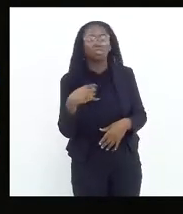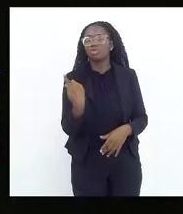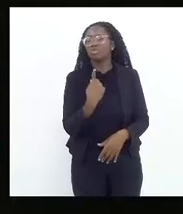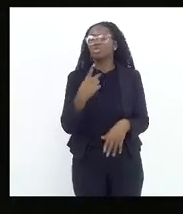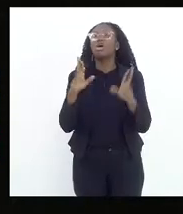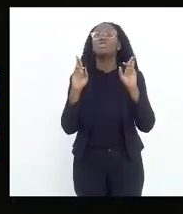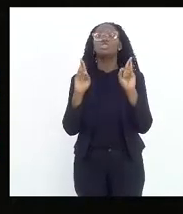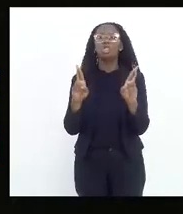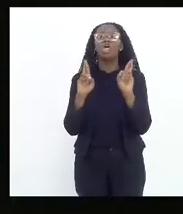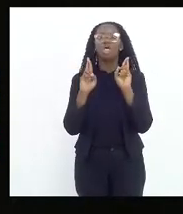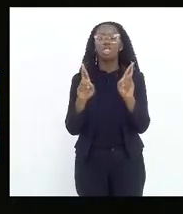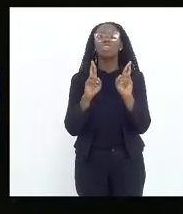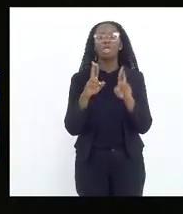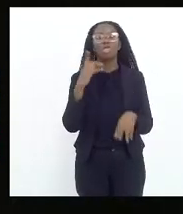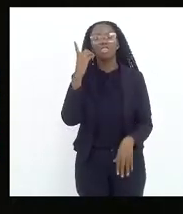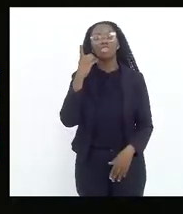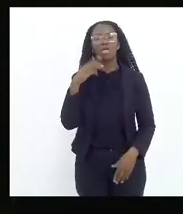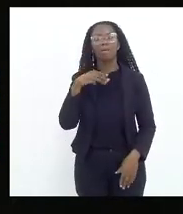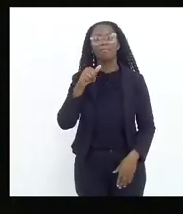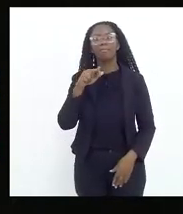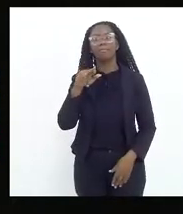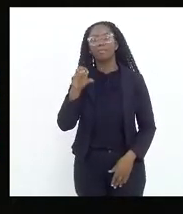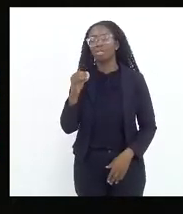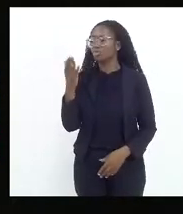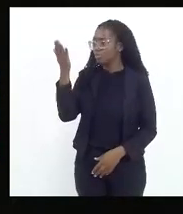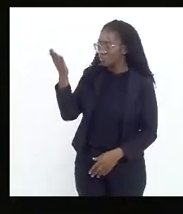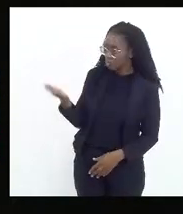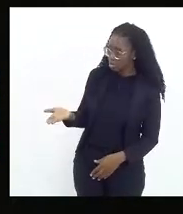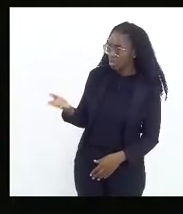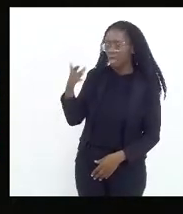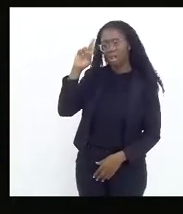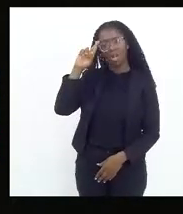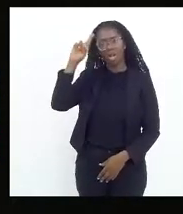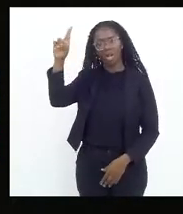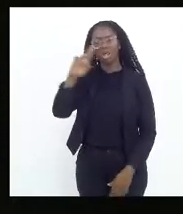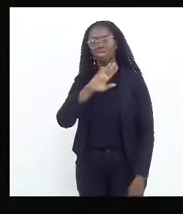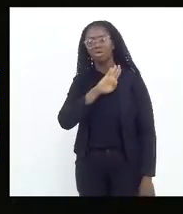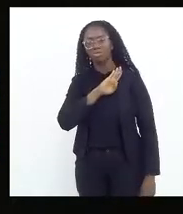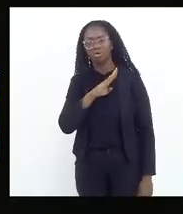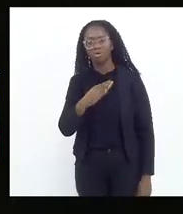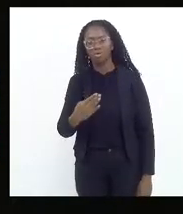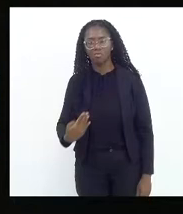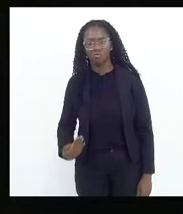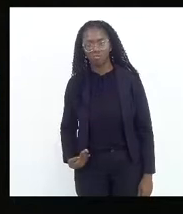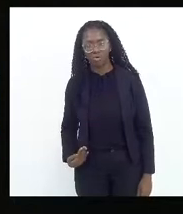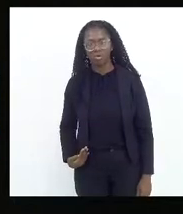espera, deputado Márcio, que Vossa Excelência, líder do governo, né, que,